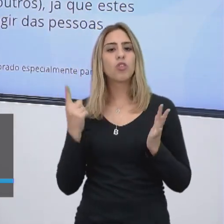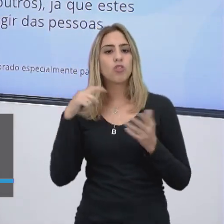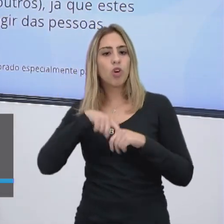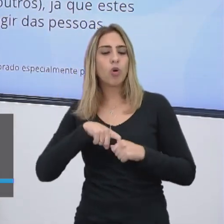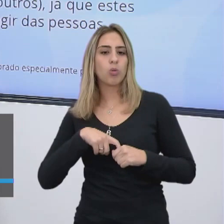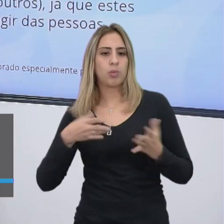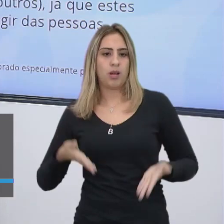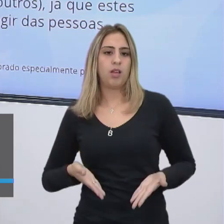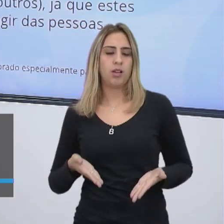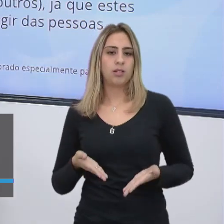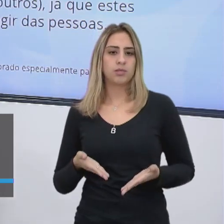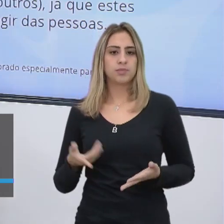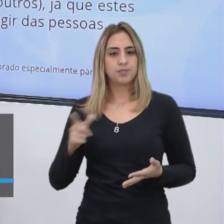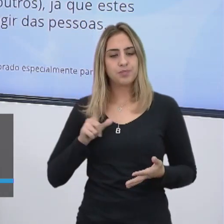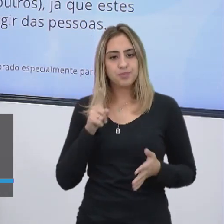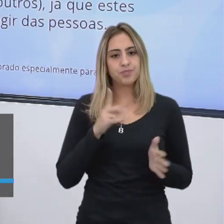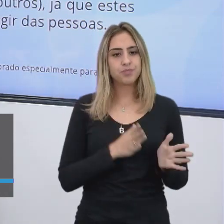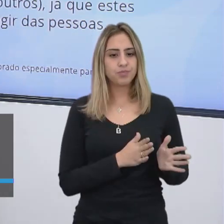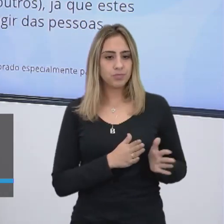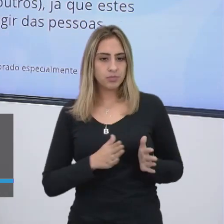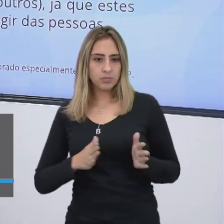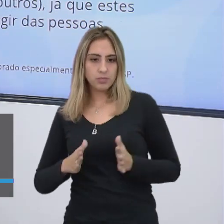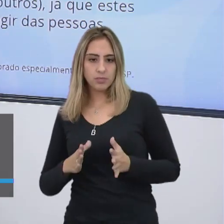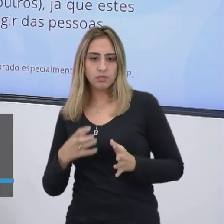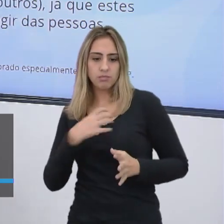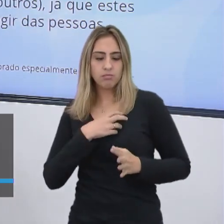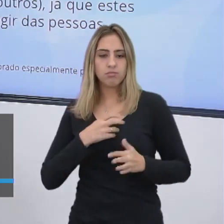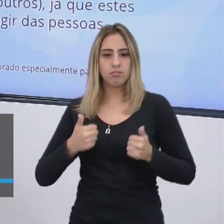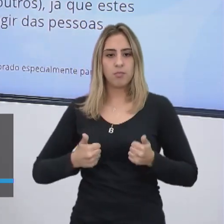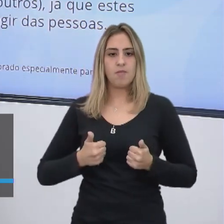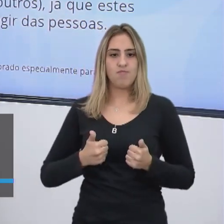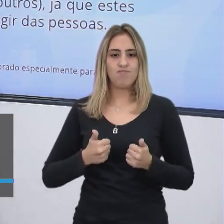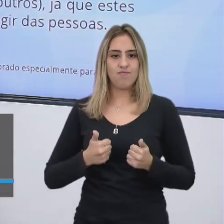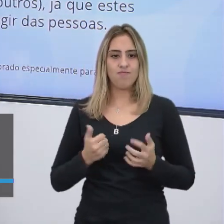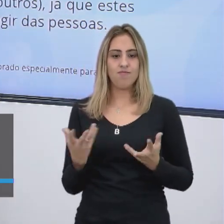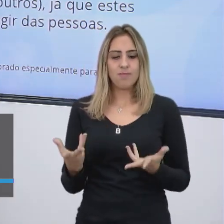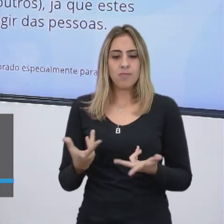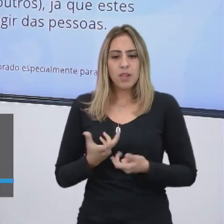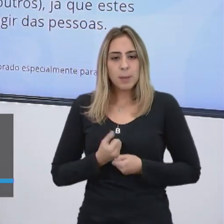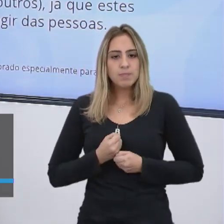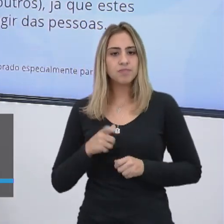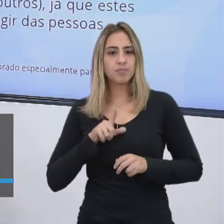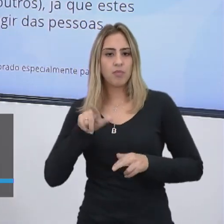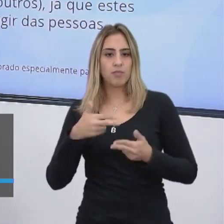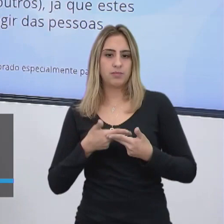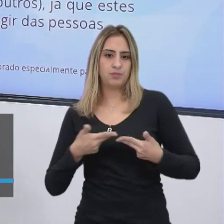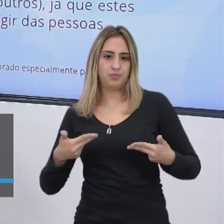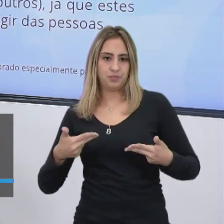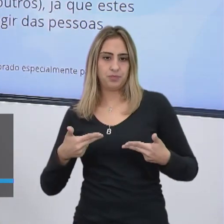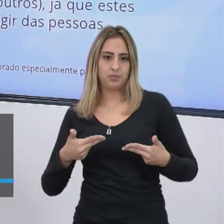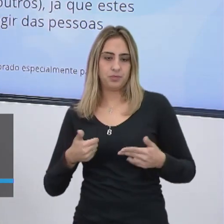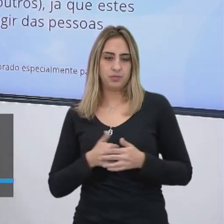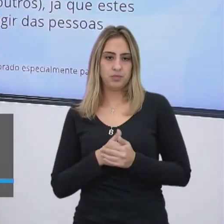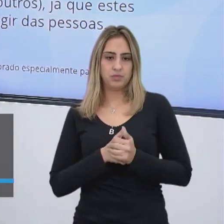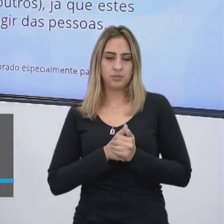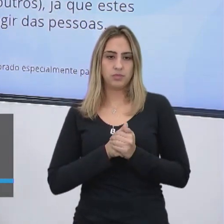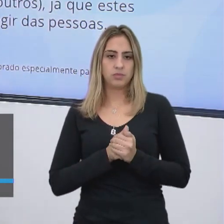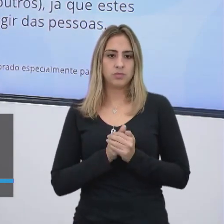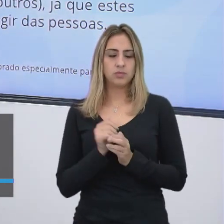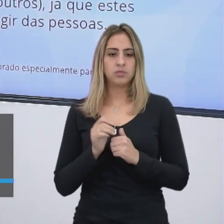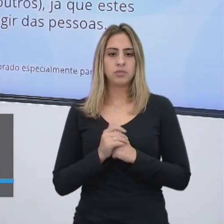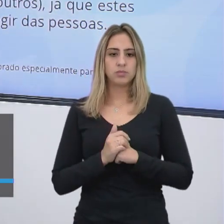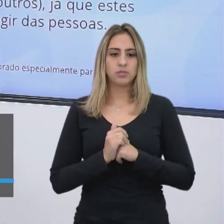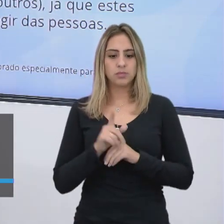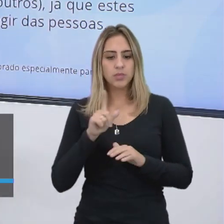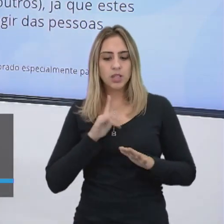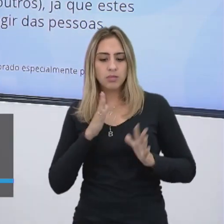cá. Então eu não tive esse processo de assimilar, de absorver esses elementos, né? De internalizar